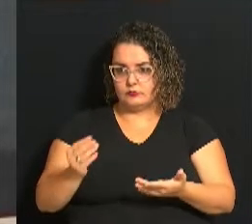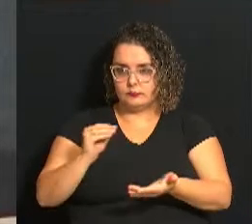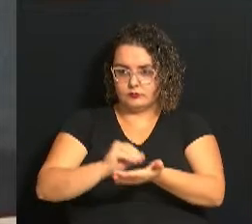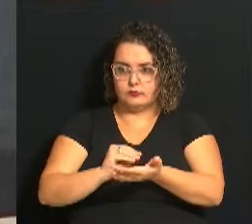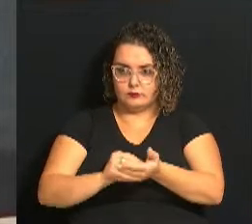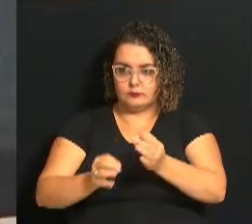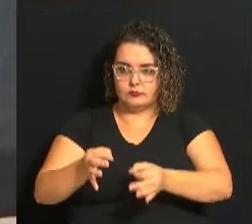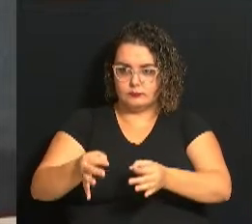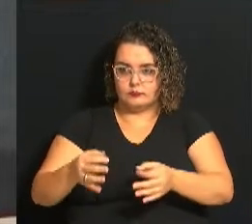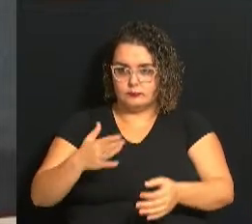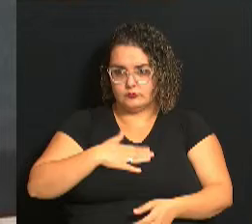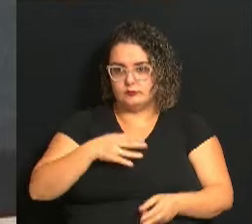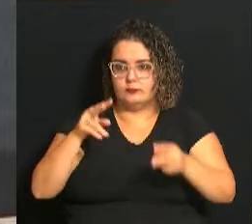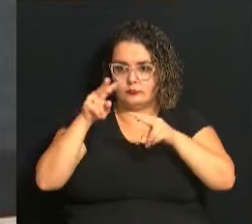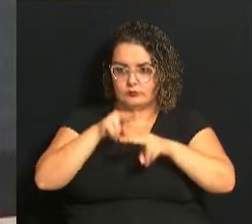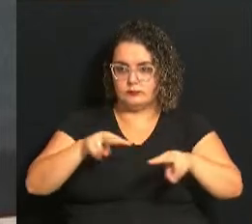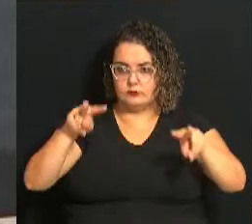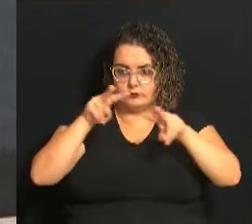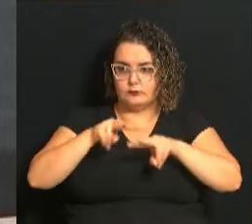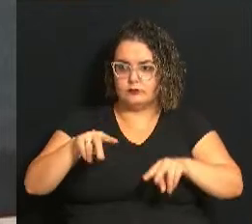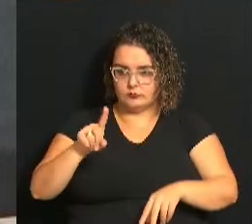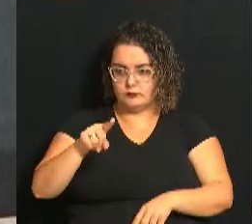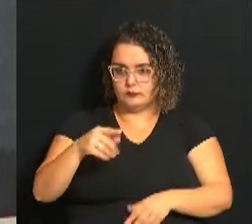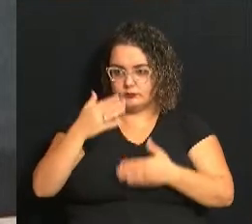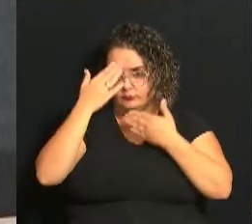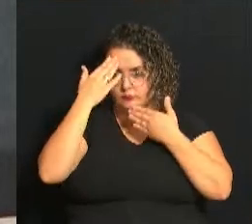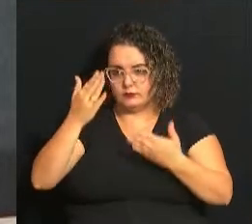minha visão. É isso. Obrigado.